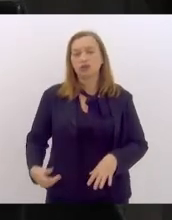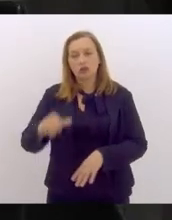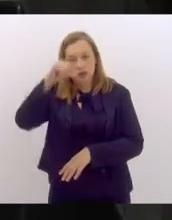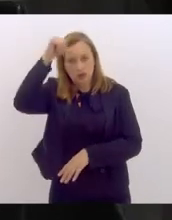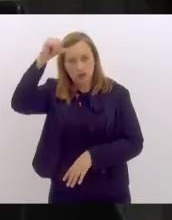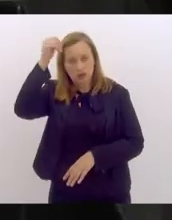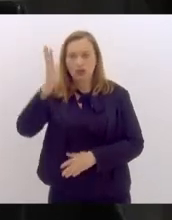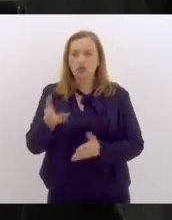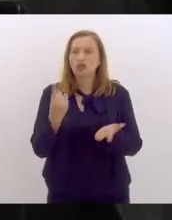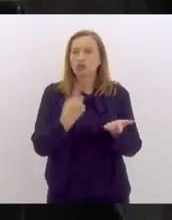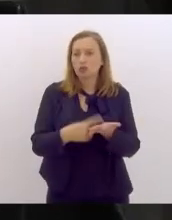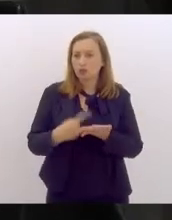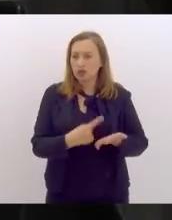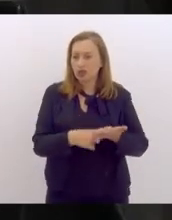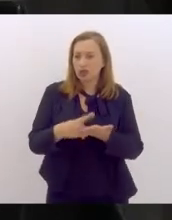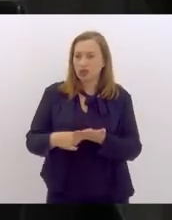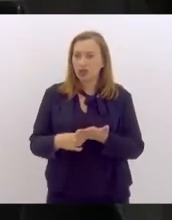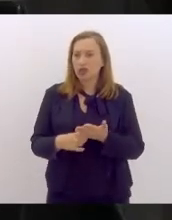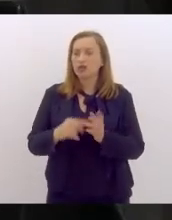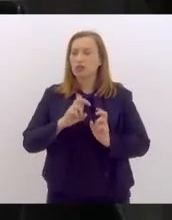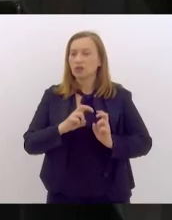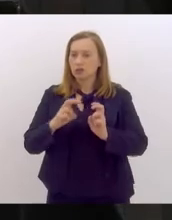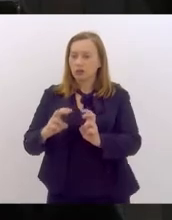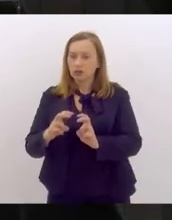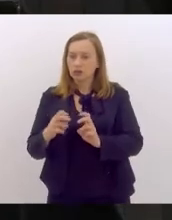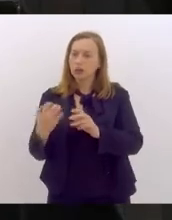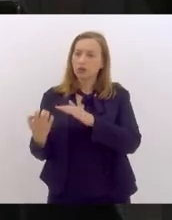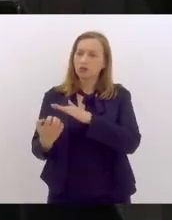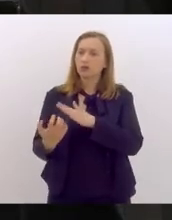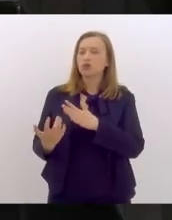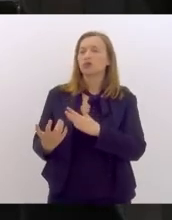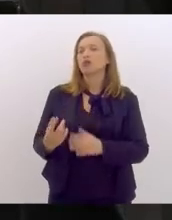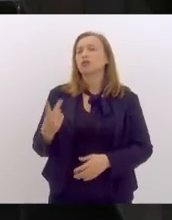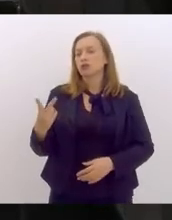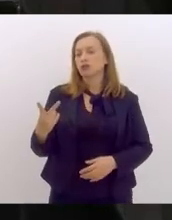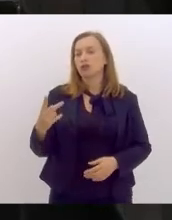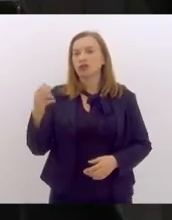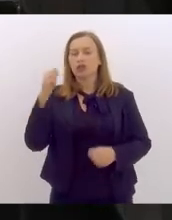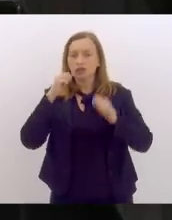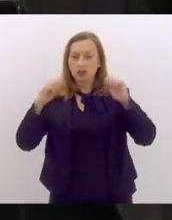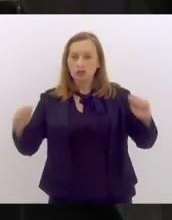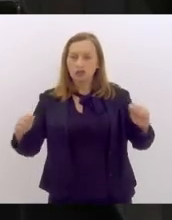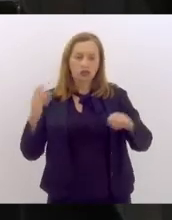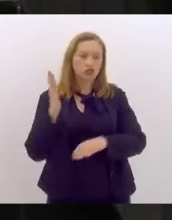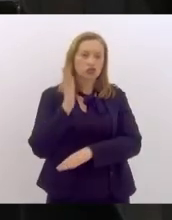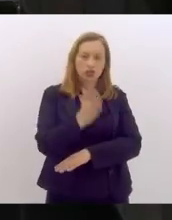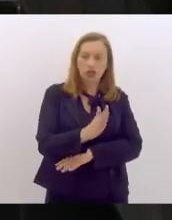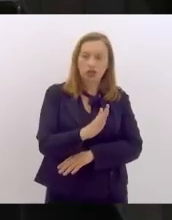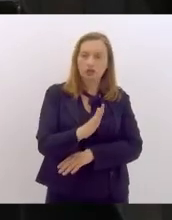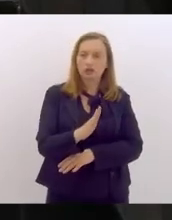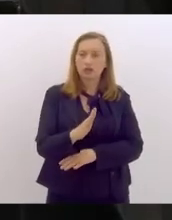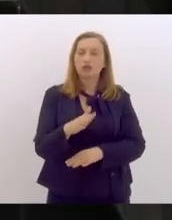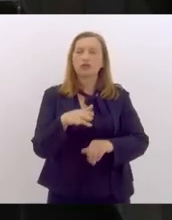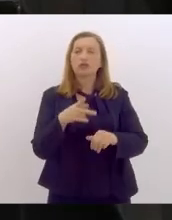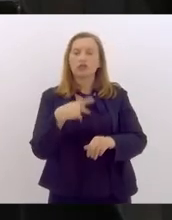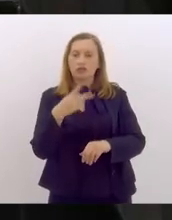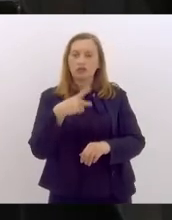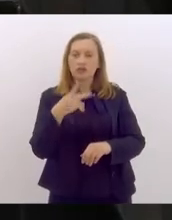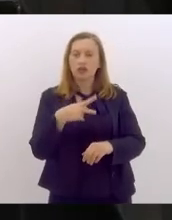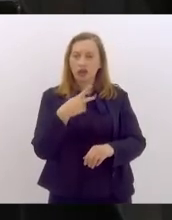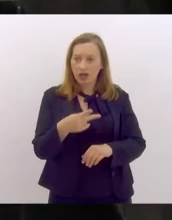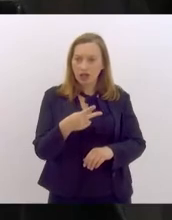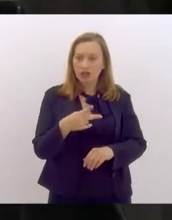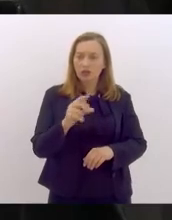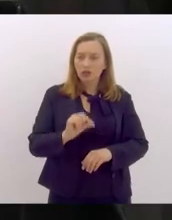SuperVia já destacado inclusive dois assessores diretos do seu gabinete que estiveram conosco a CPI para tratar do aumento da passagem